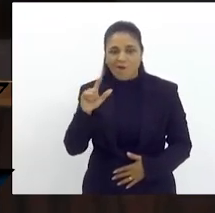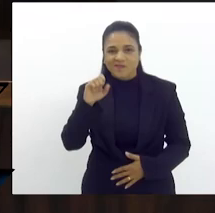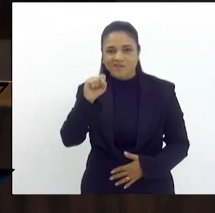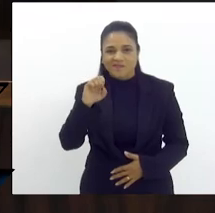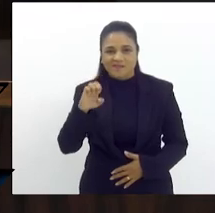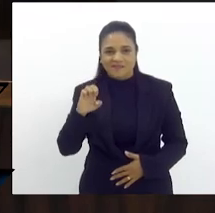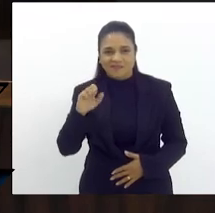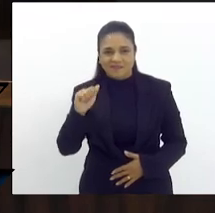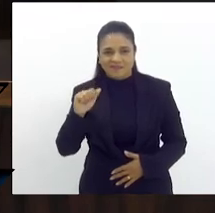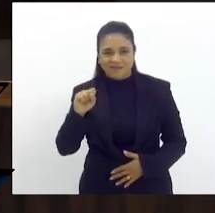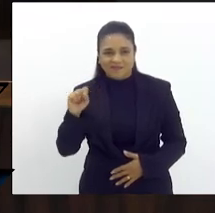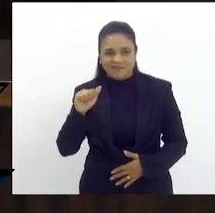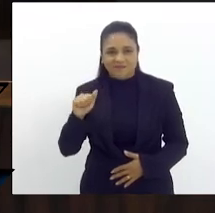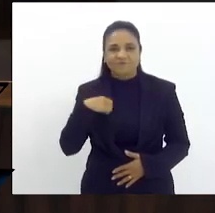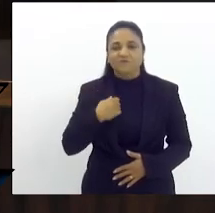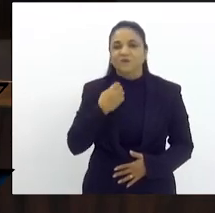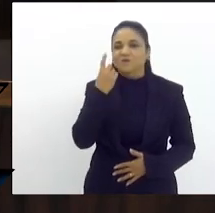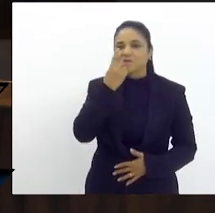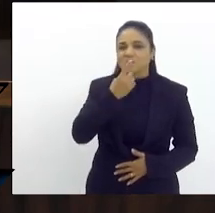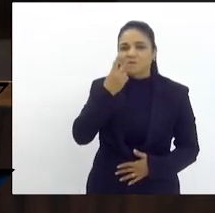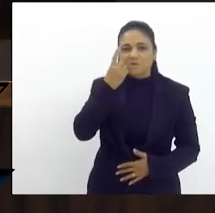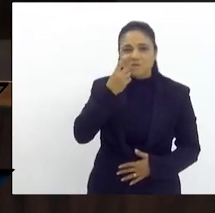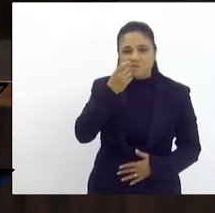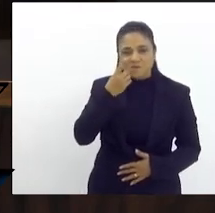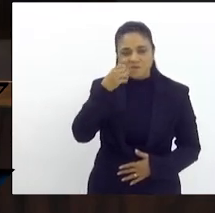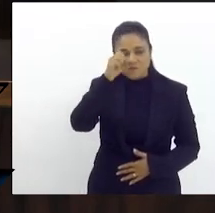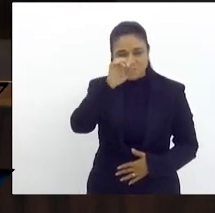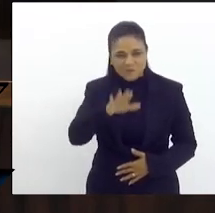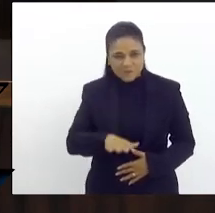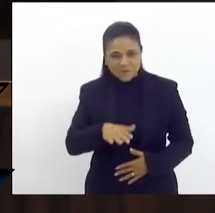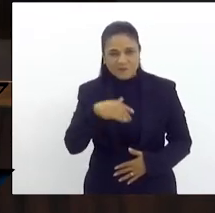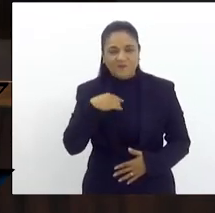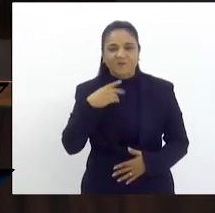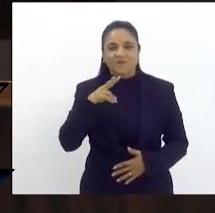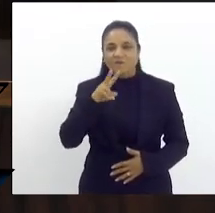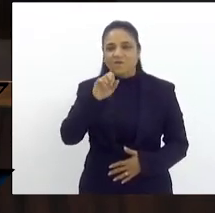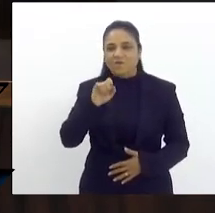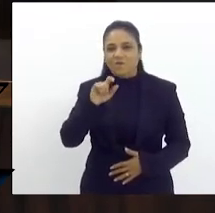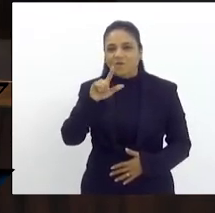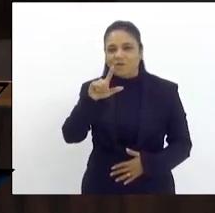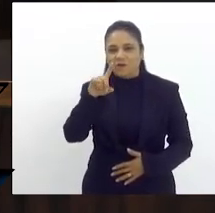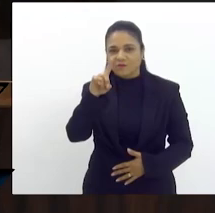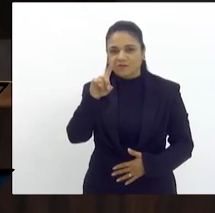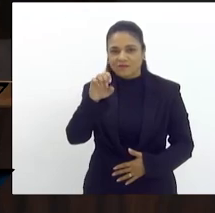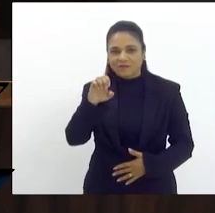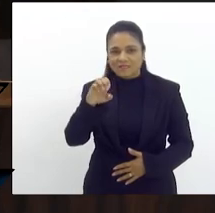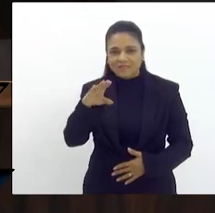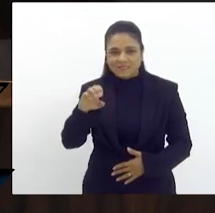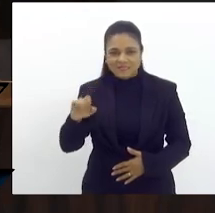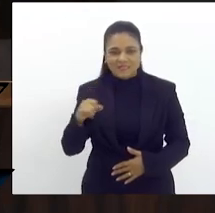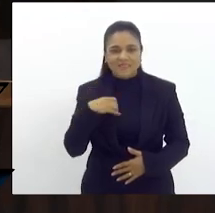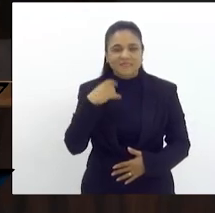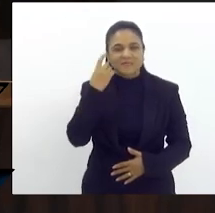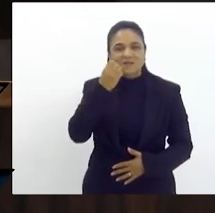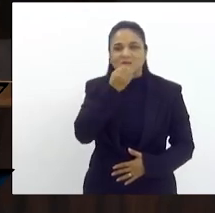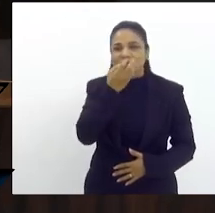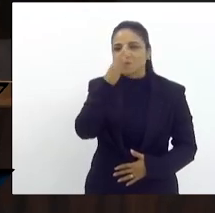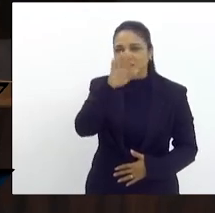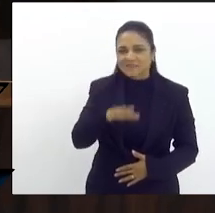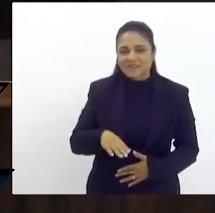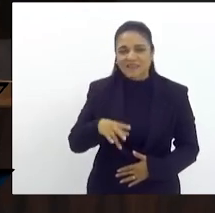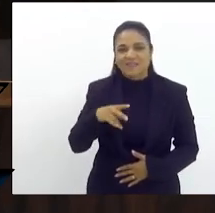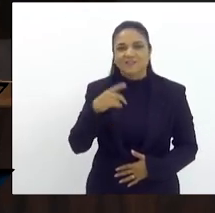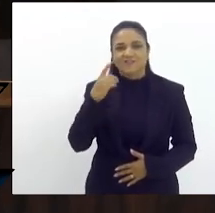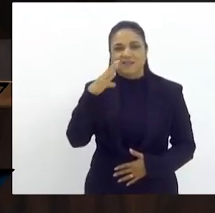Boa tarde aí Douglas Rua Boa tarde Valdecir Marcelo Carlos Macedo Boa tarde aí